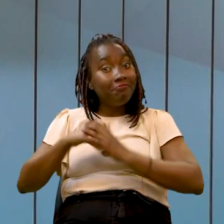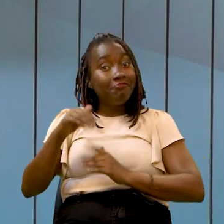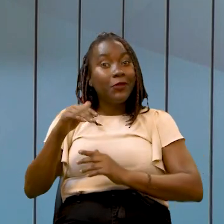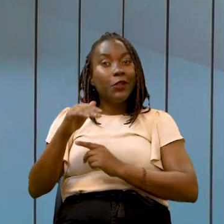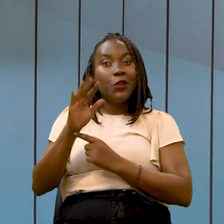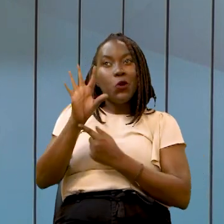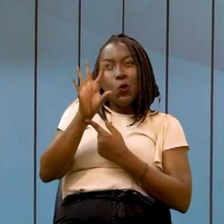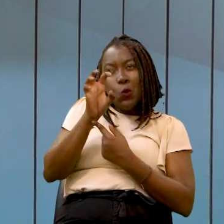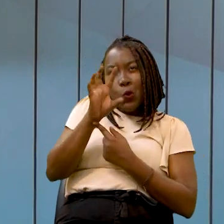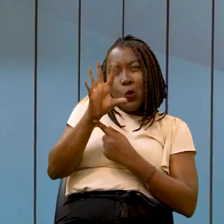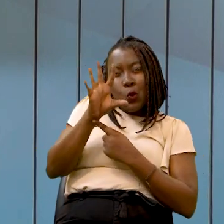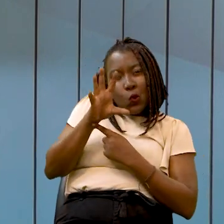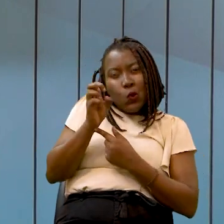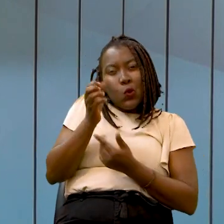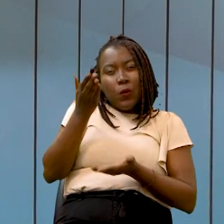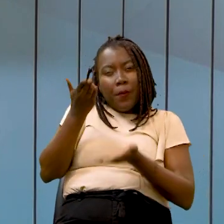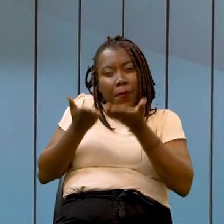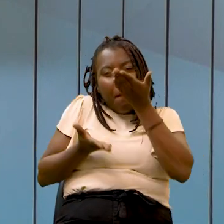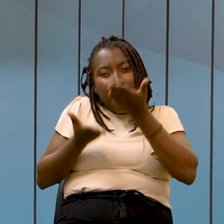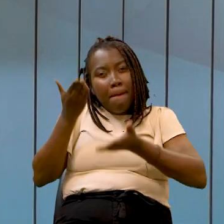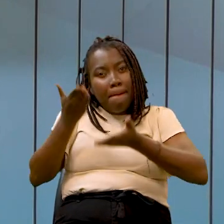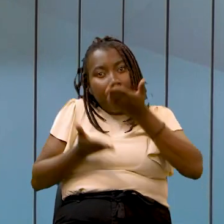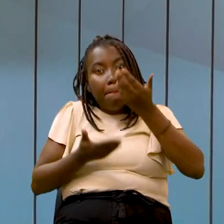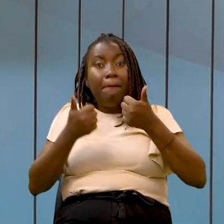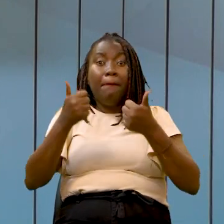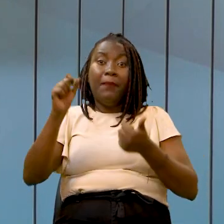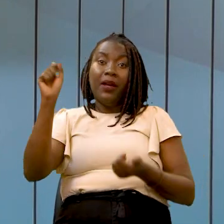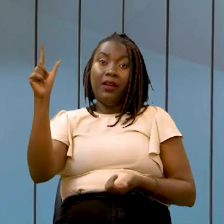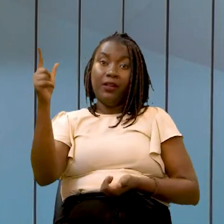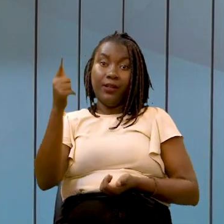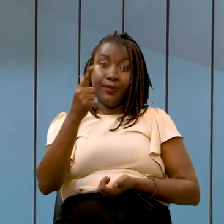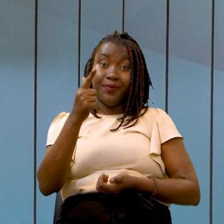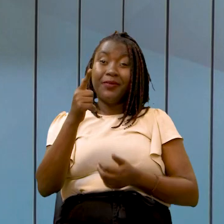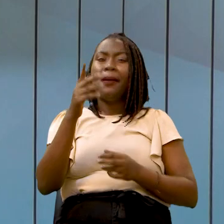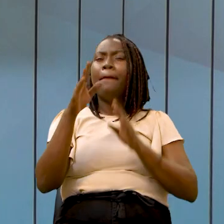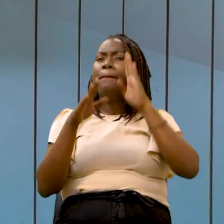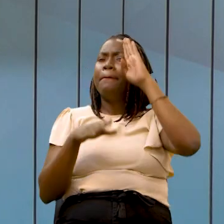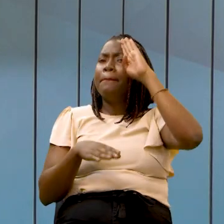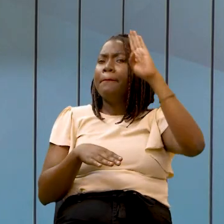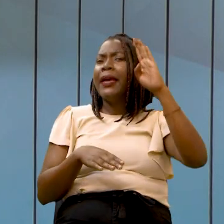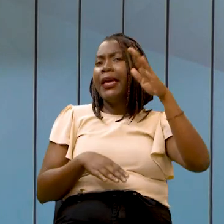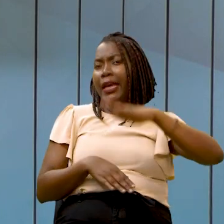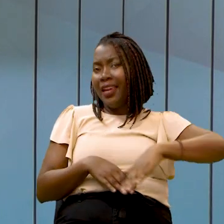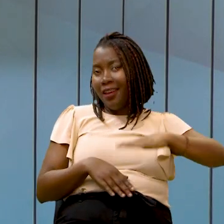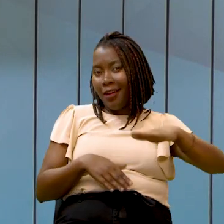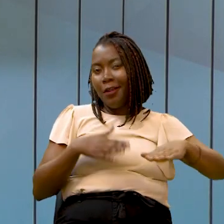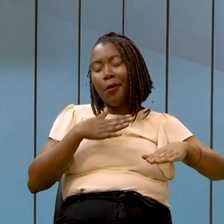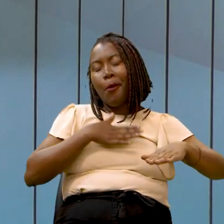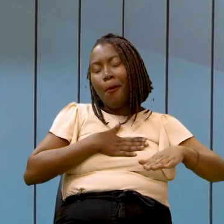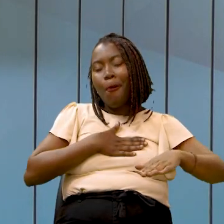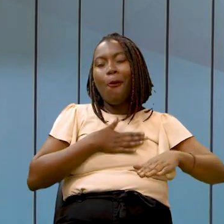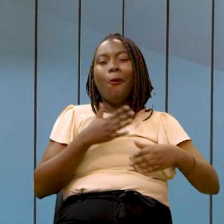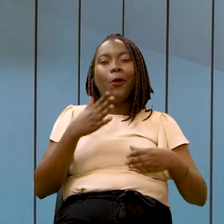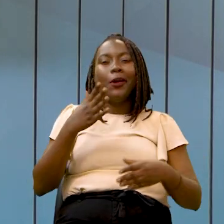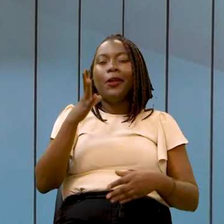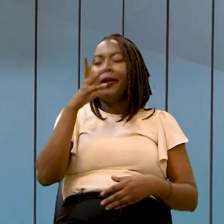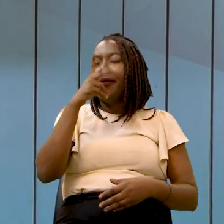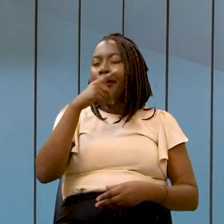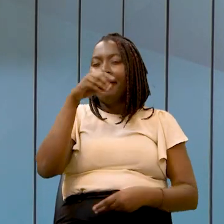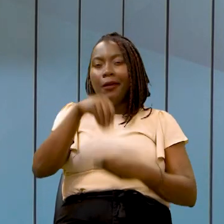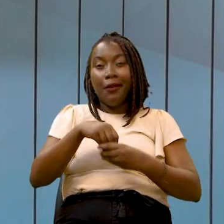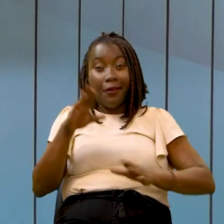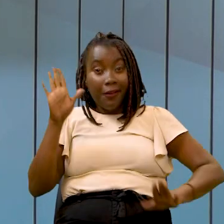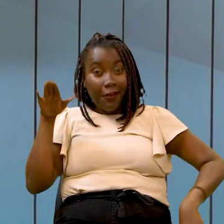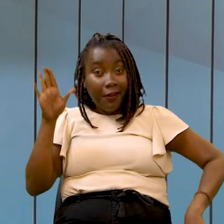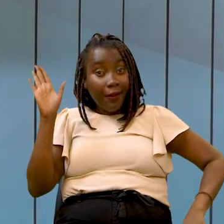de bloquear, filtrar o sol. Então, principalmente para as crianças, né, que normalmente gostam de ficar muito